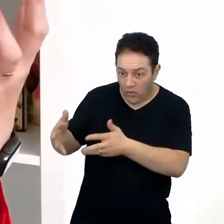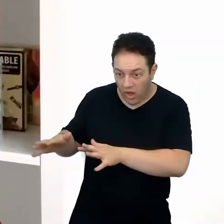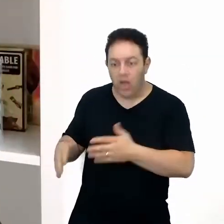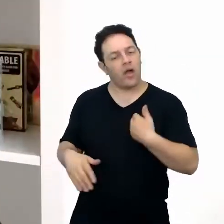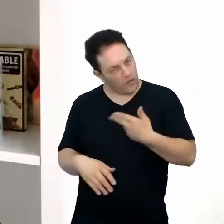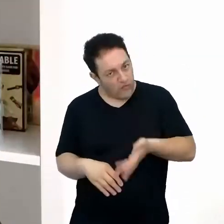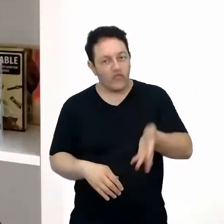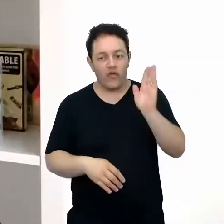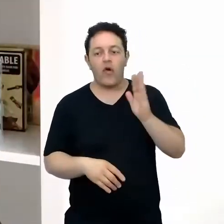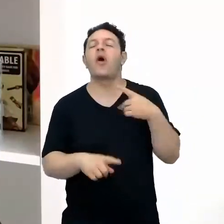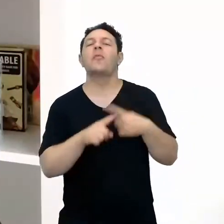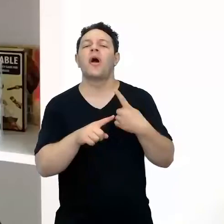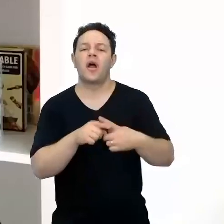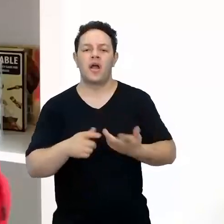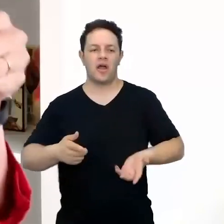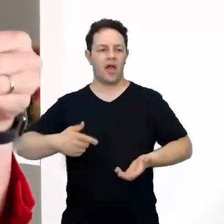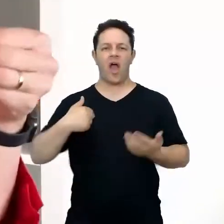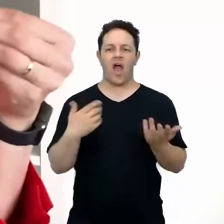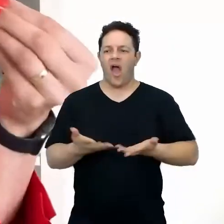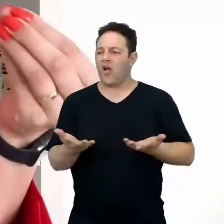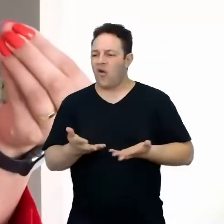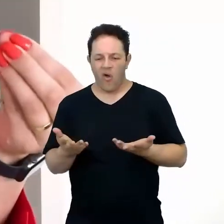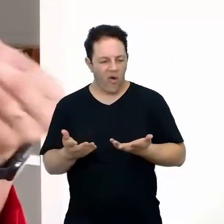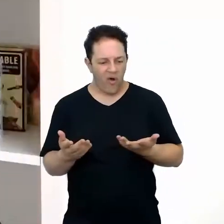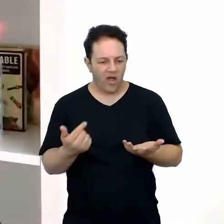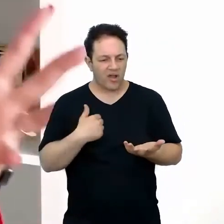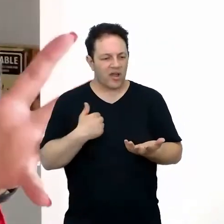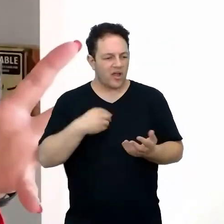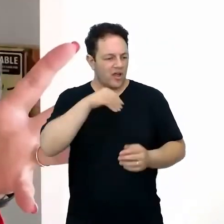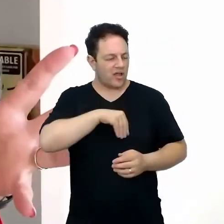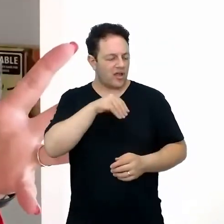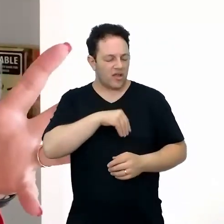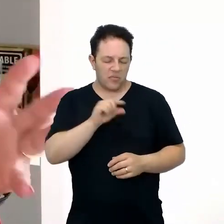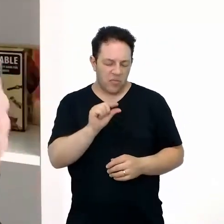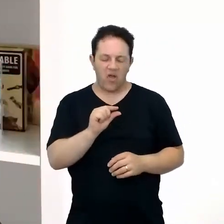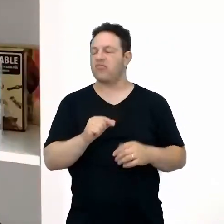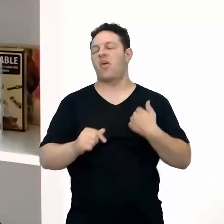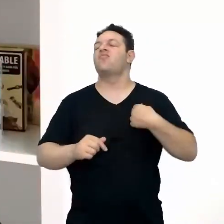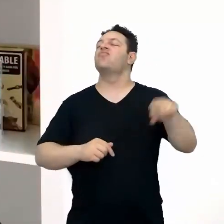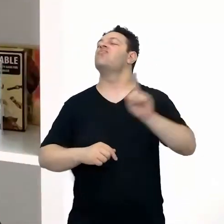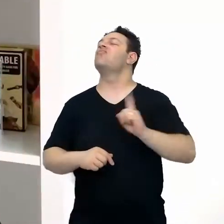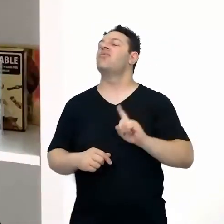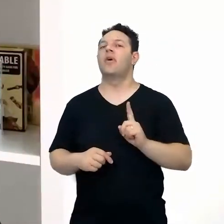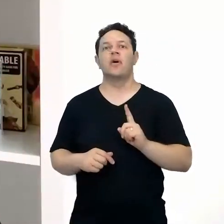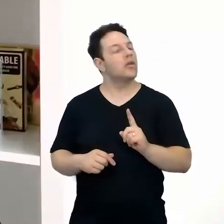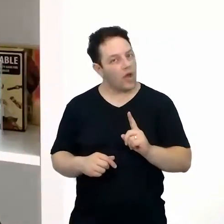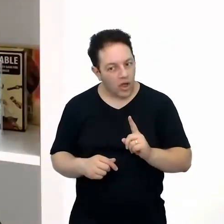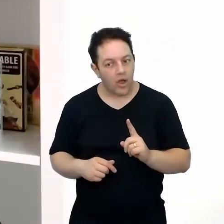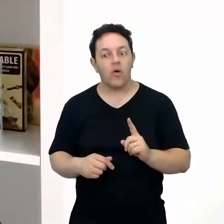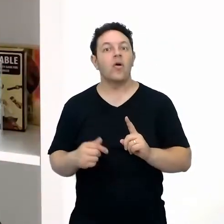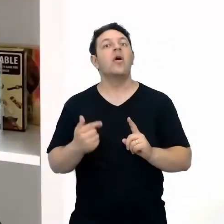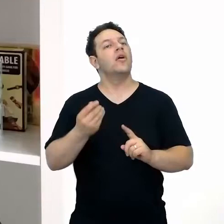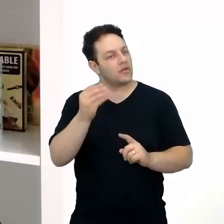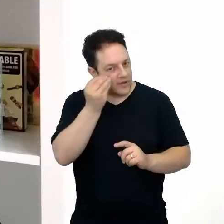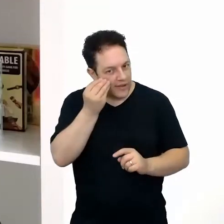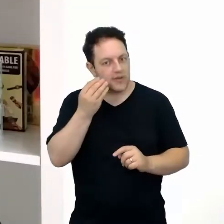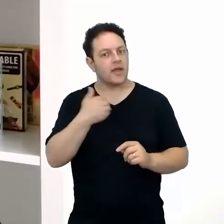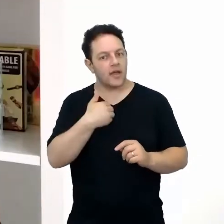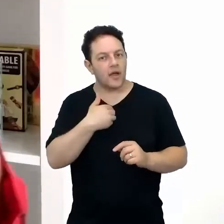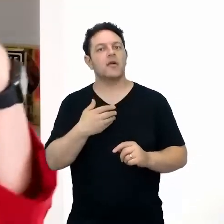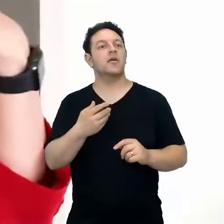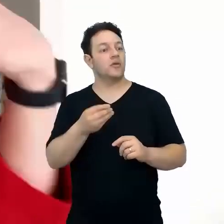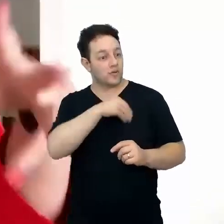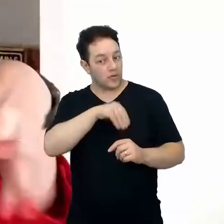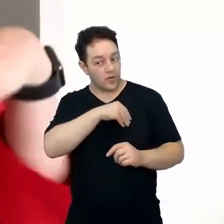aquele pensamento de que porque você agora não está recebendo a mais, aquilo não vale a pena. A gente, para ser promovido, tem que entregar um nível